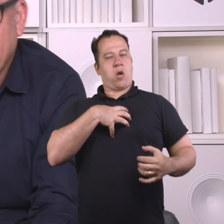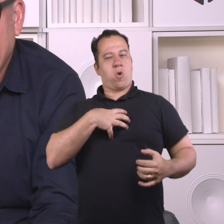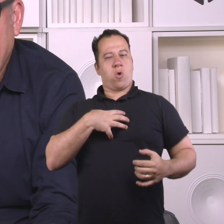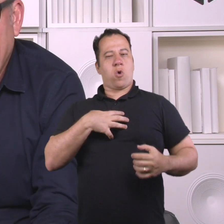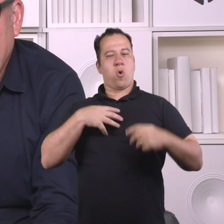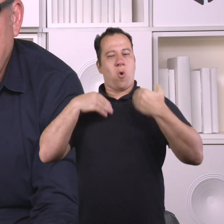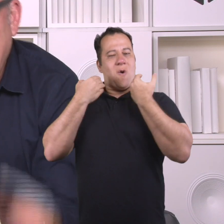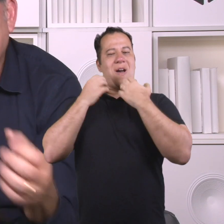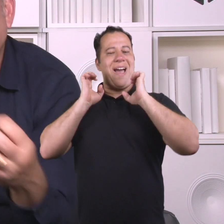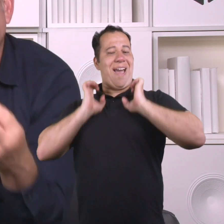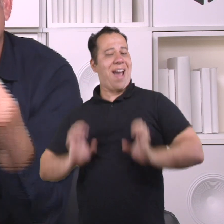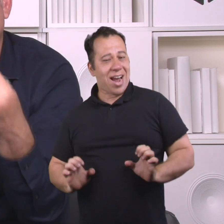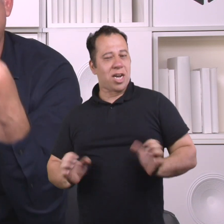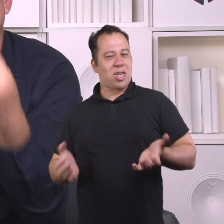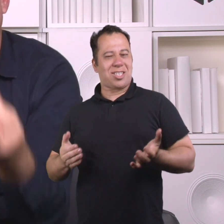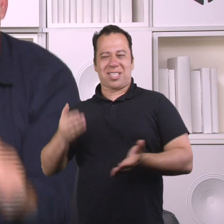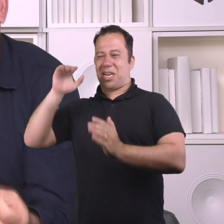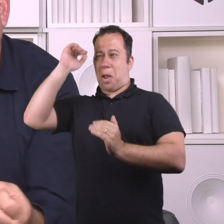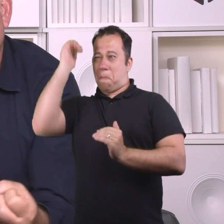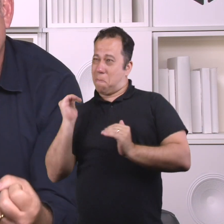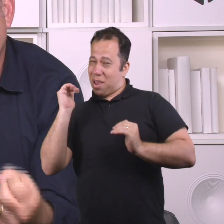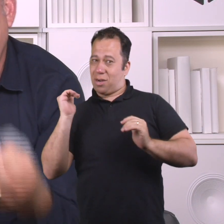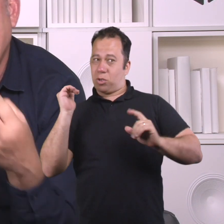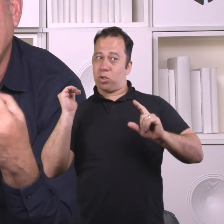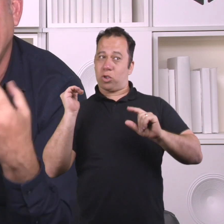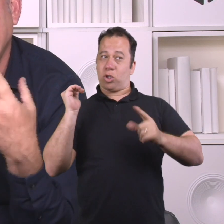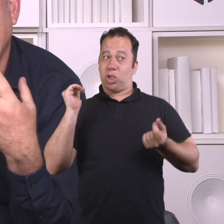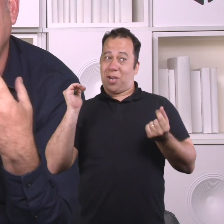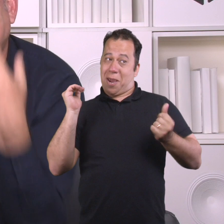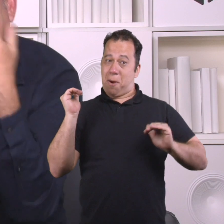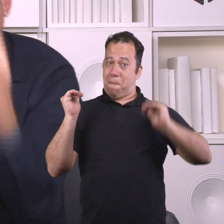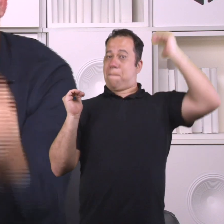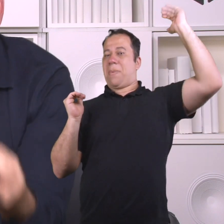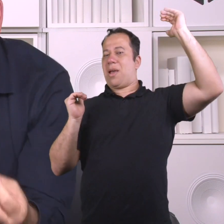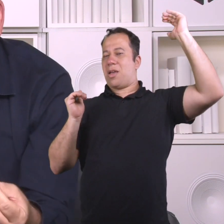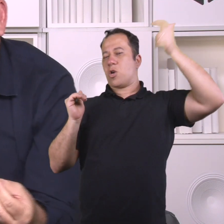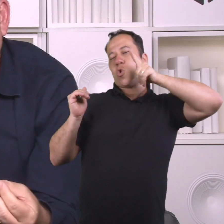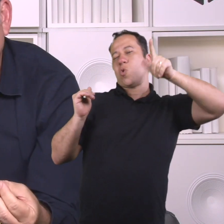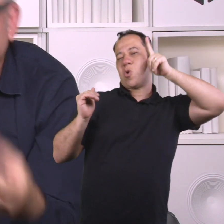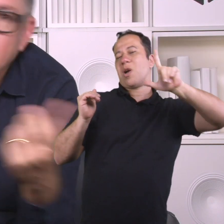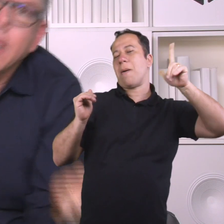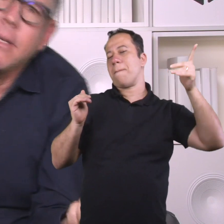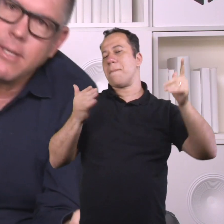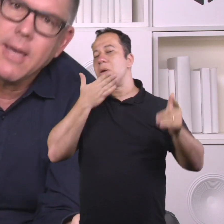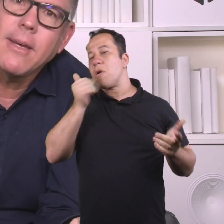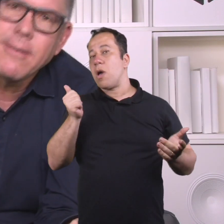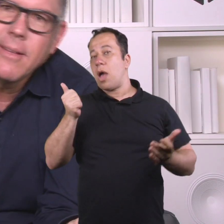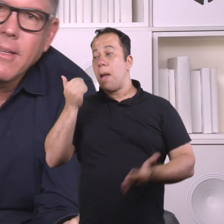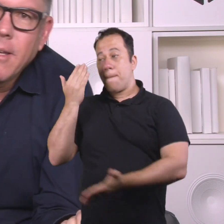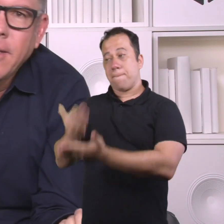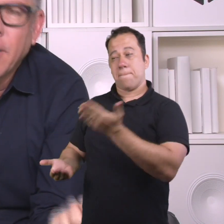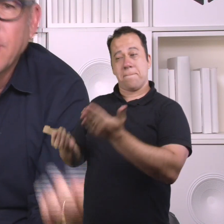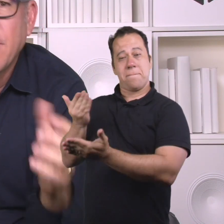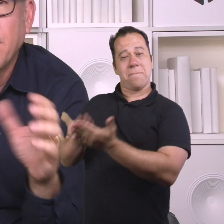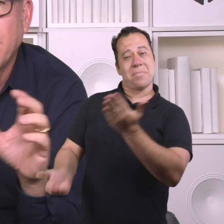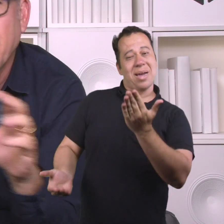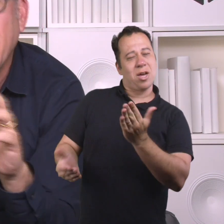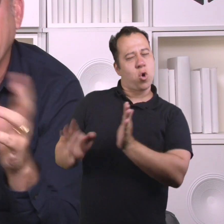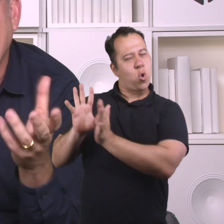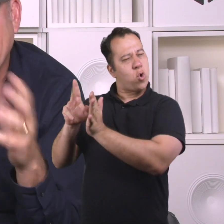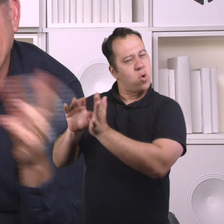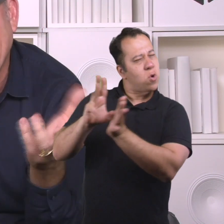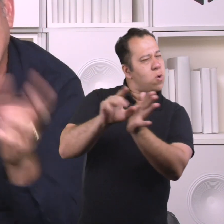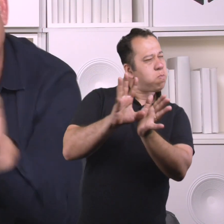dinheiro, perde o bom nome, perde a integridade, mas ganha dinheiro. Então,